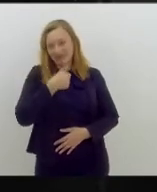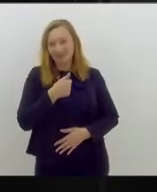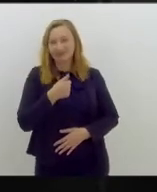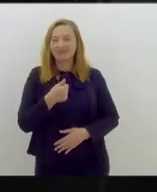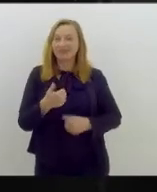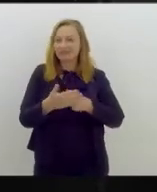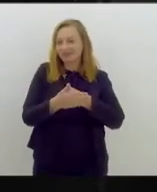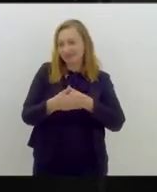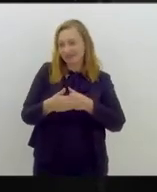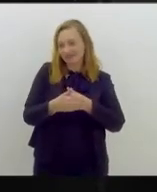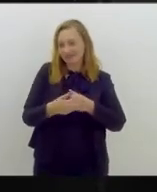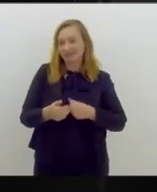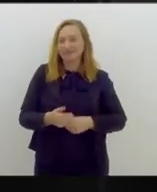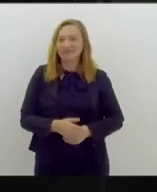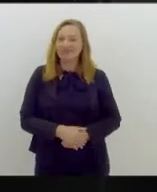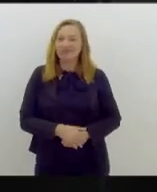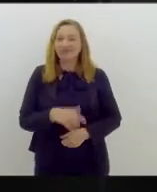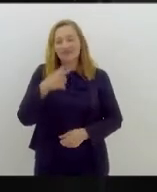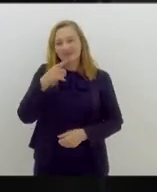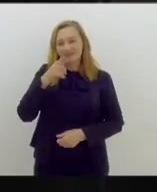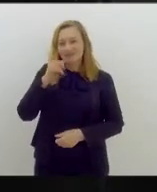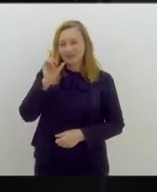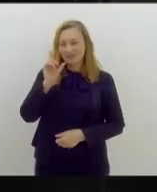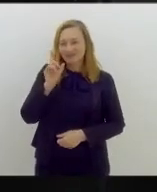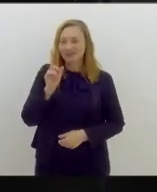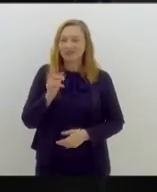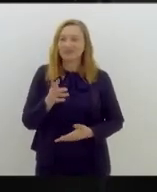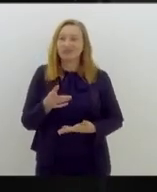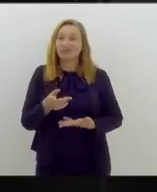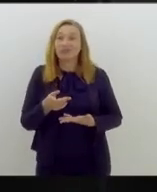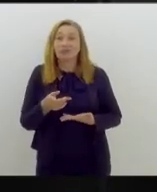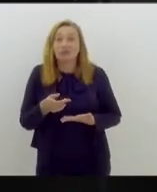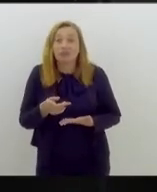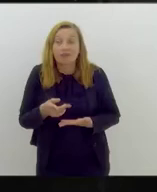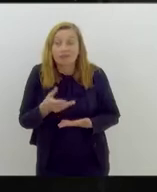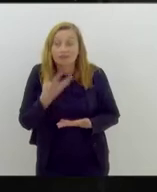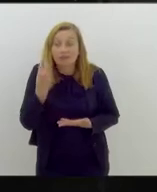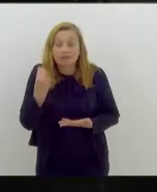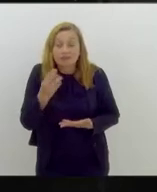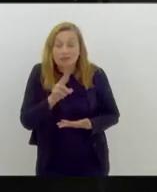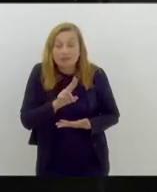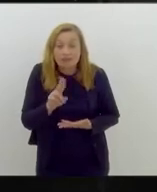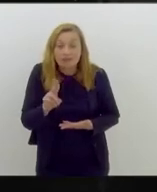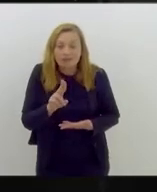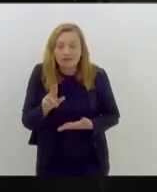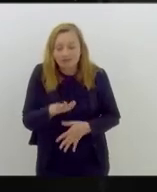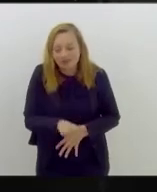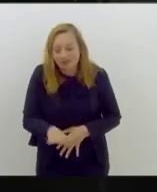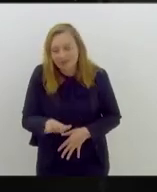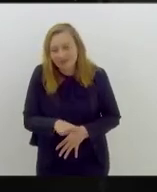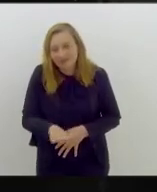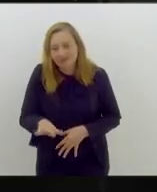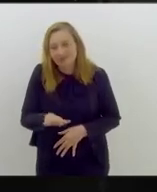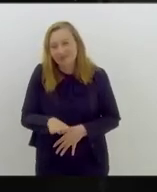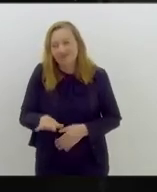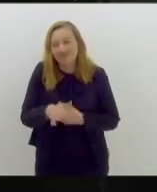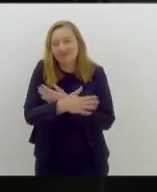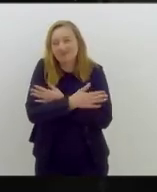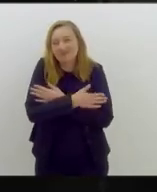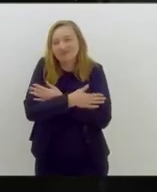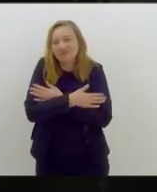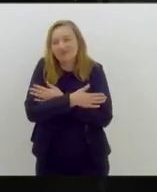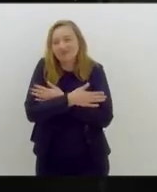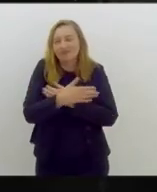e eu acabei ontem fazendo cometendo um grave erro de deixar que o meu carinho meu abraço meu